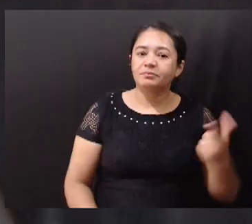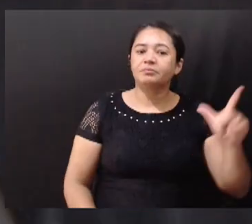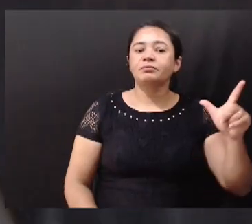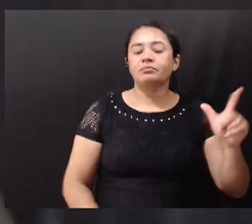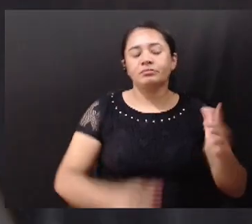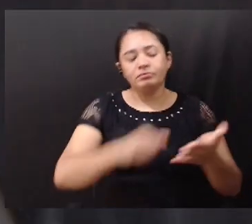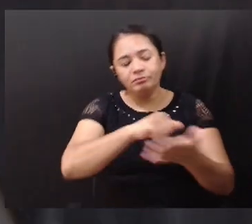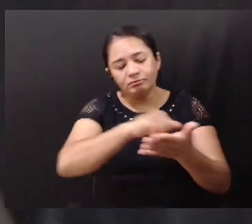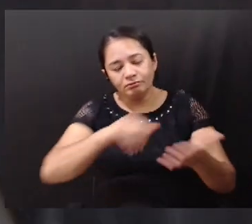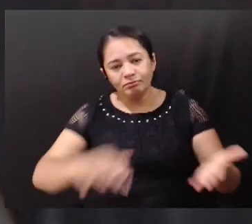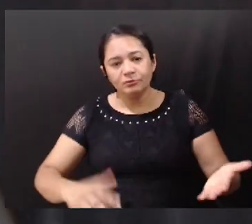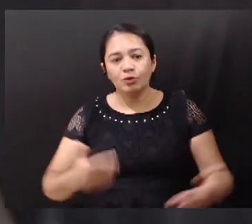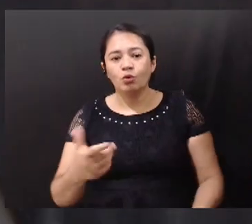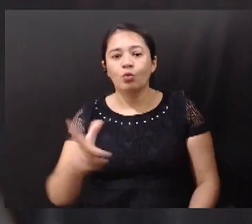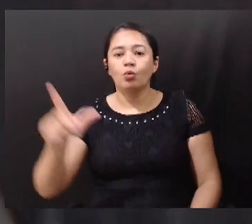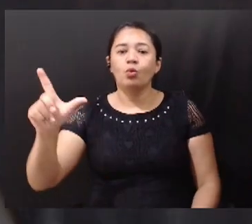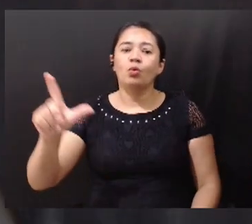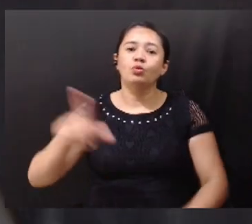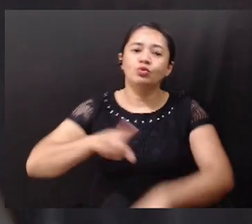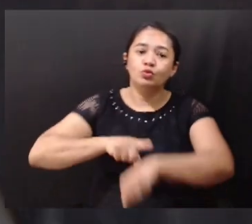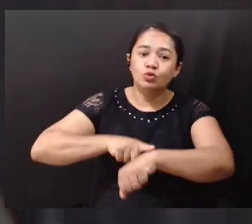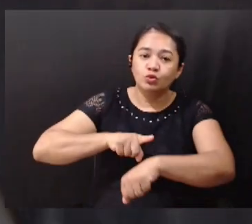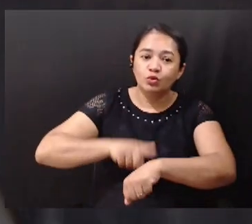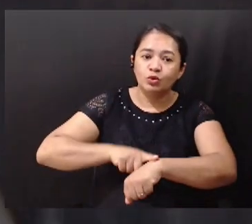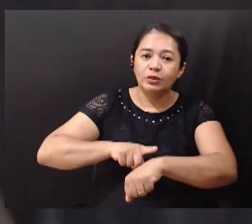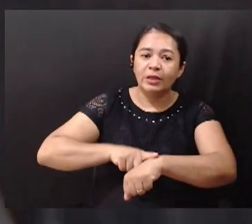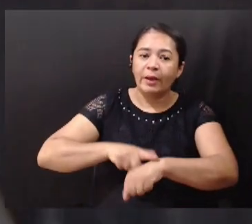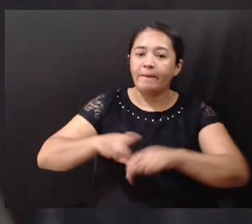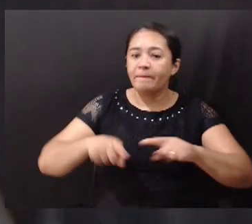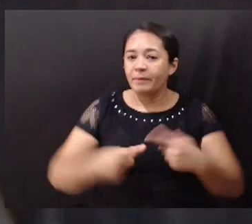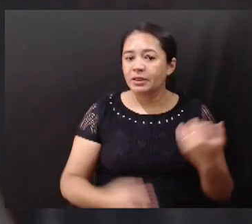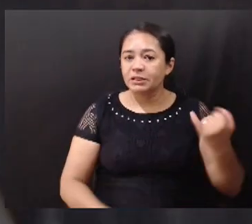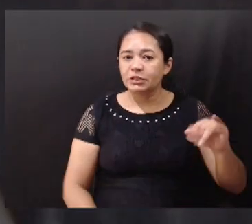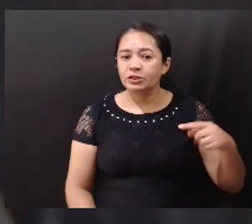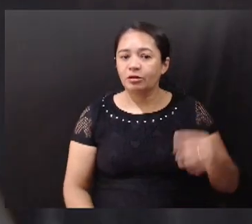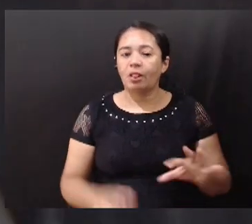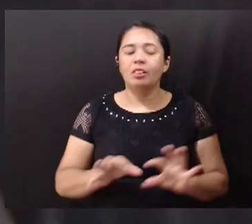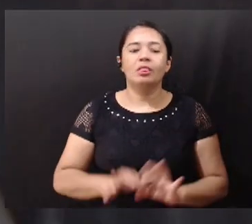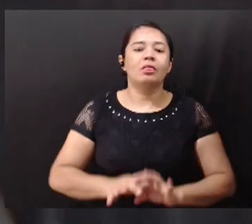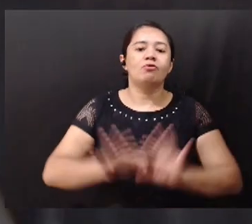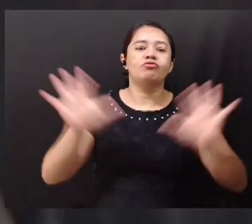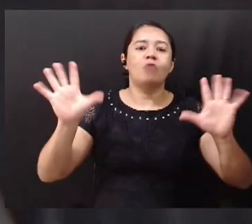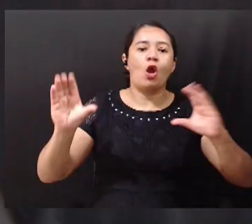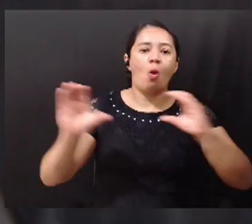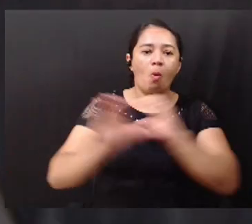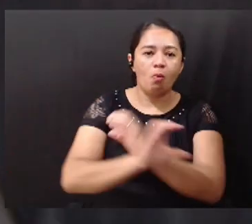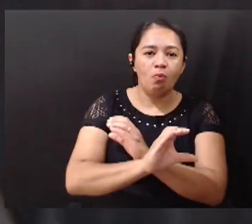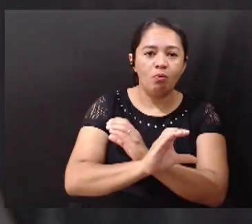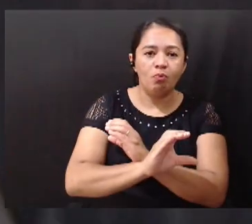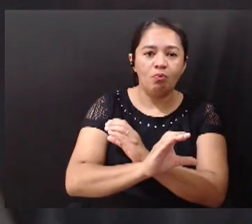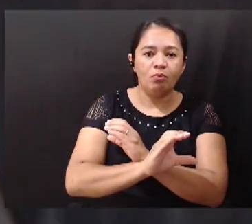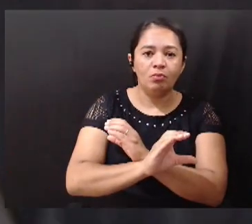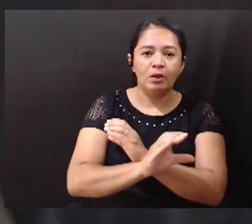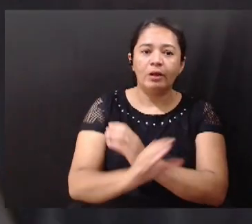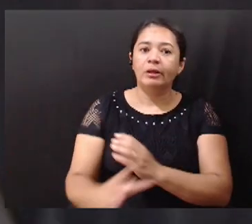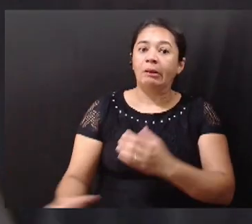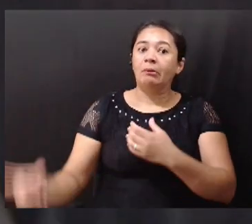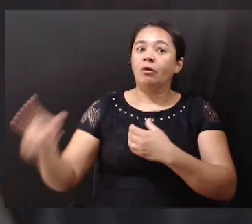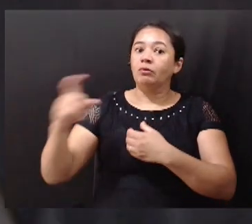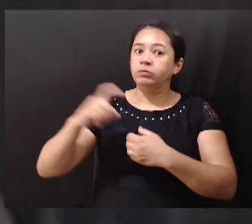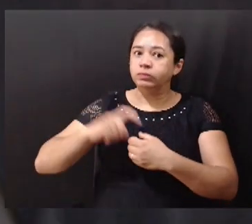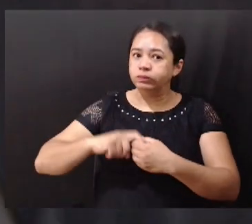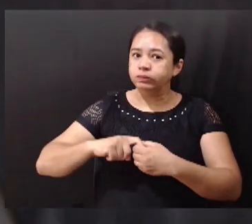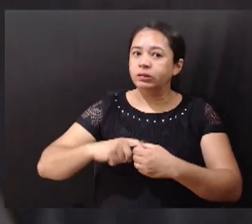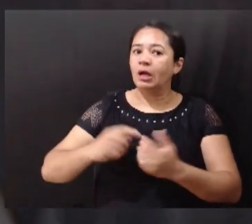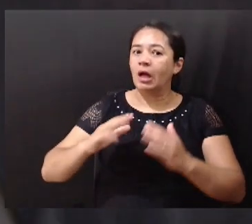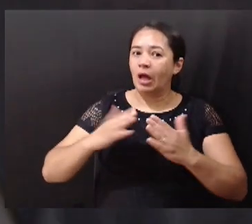ter outros horários, mas se a gente solta isso por completo, até o resgate depois para voltar às aulas vai ser muito